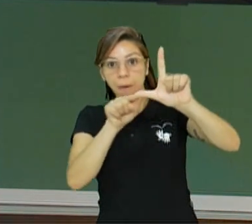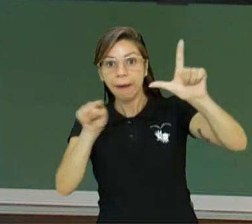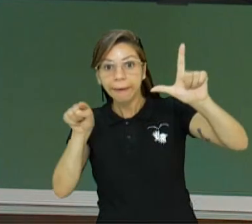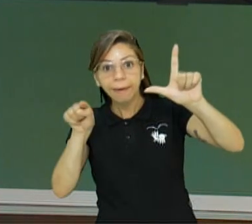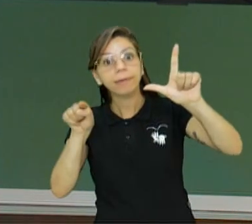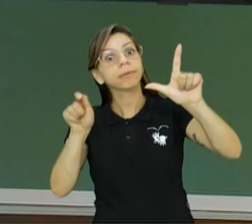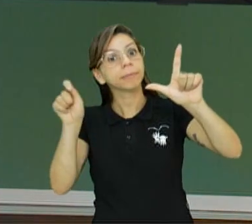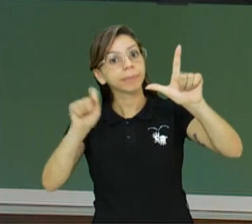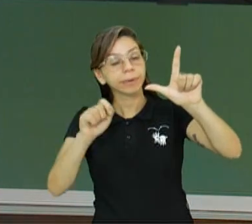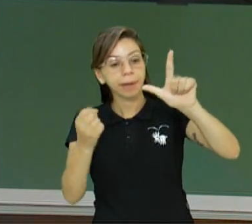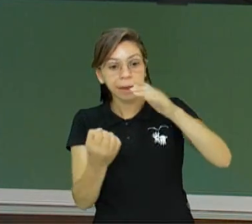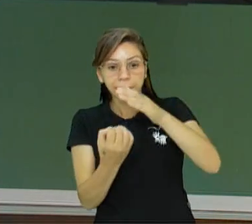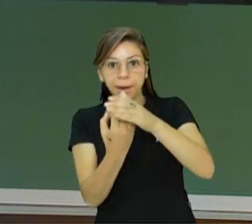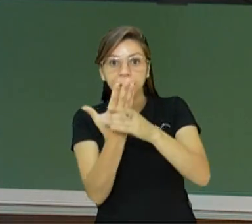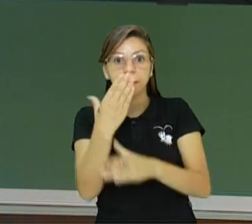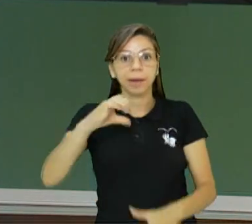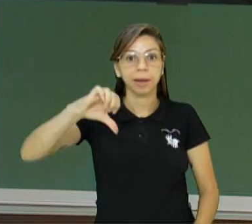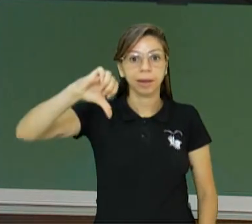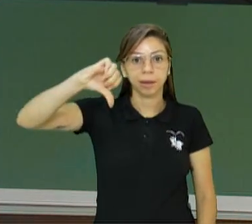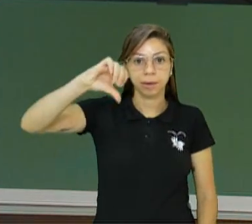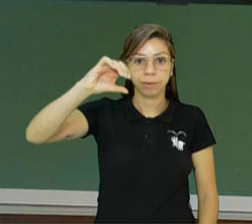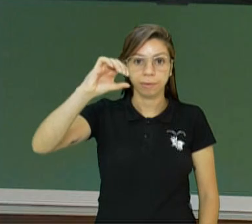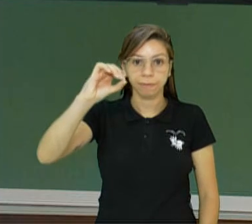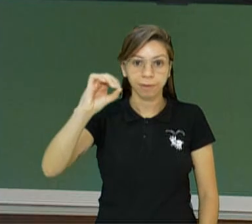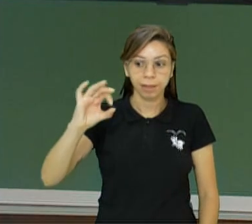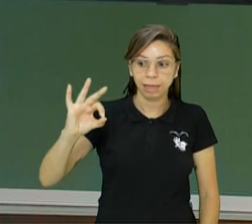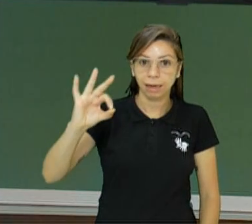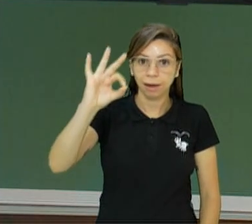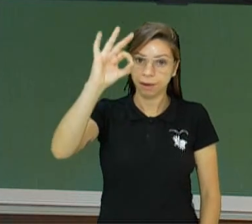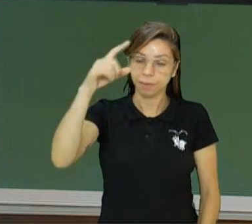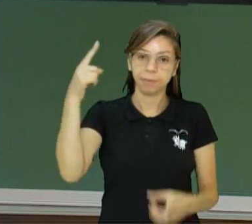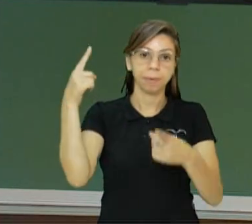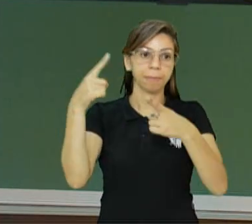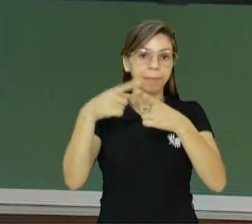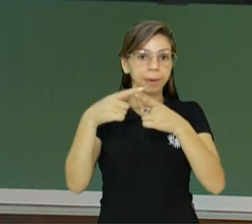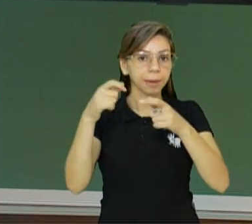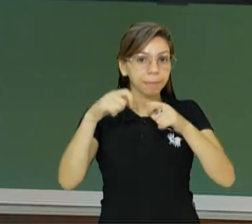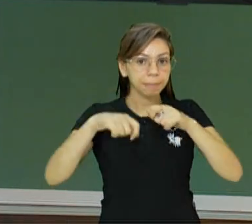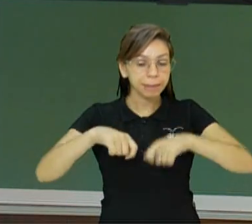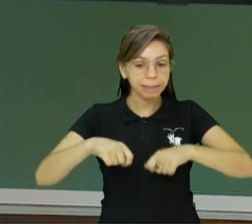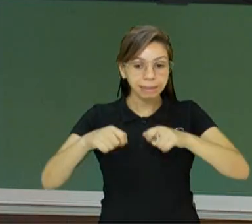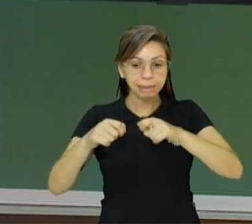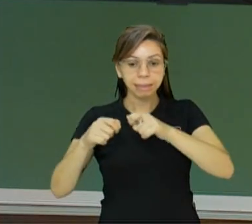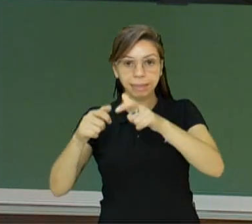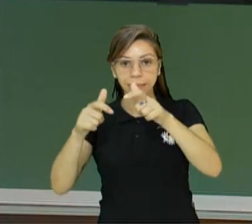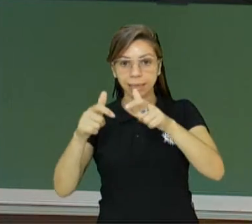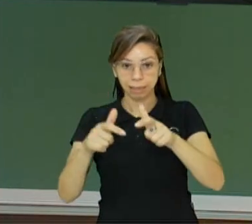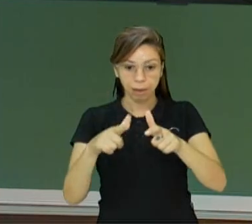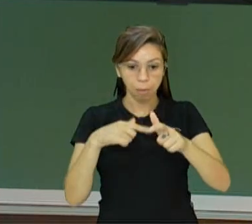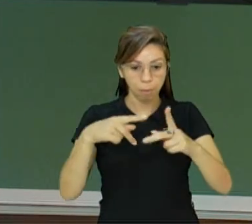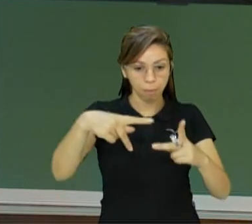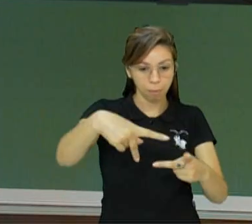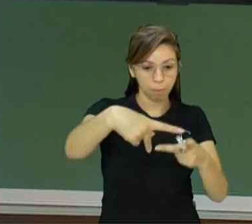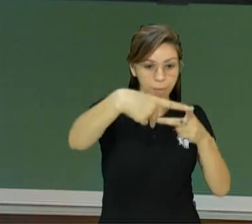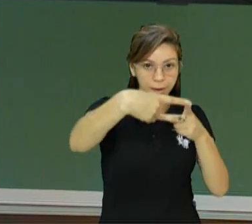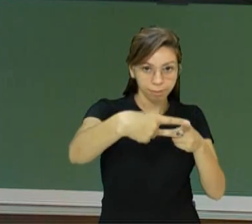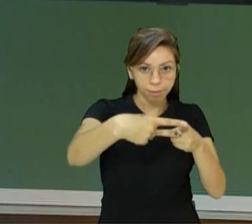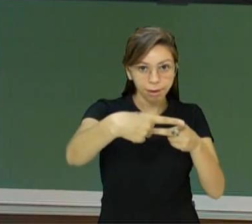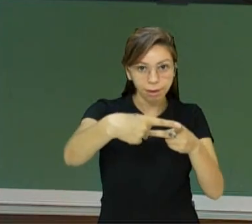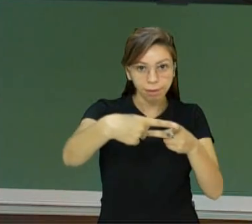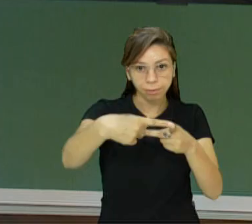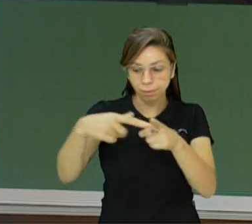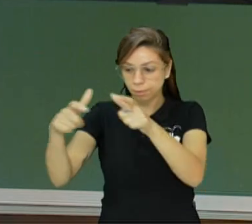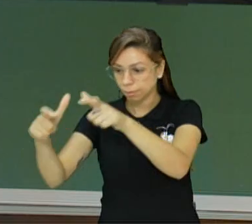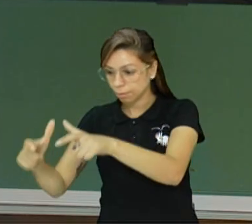reto, lembram lá? Um ângulo de 90 graus. Por quê? Para a gente poder encaixar a outra parte e ficar